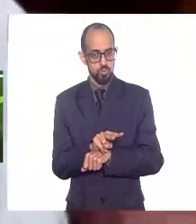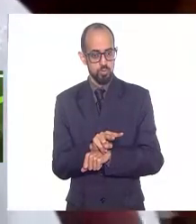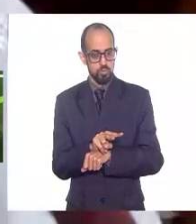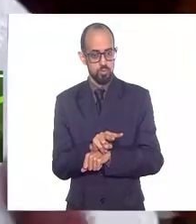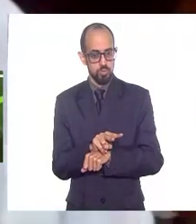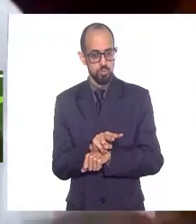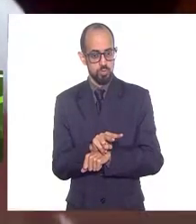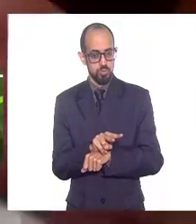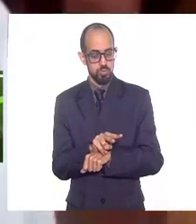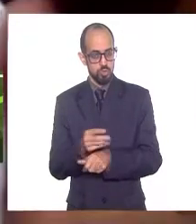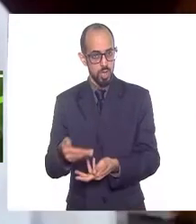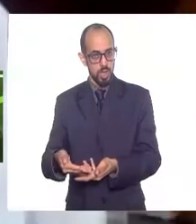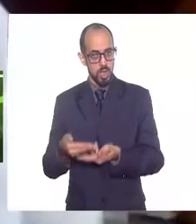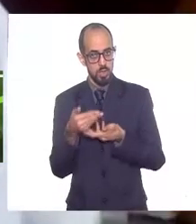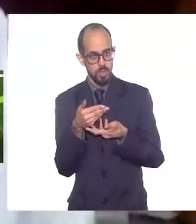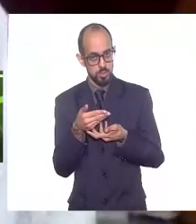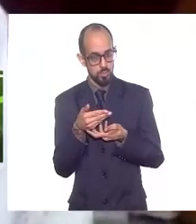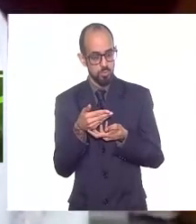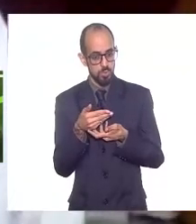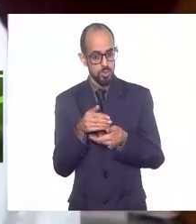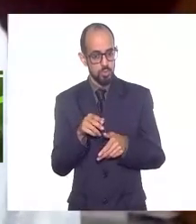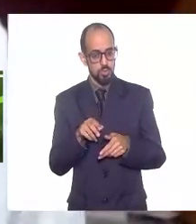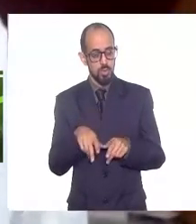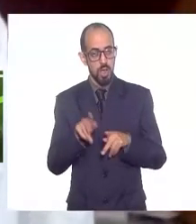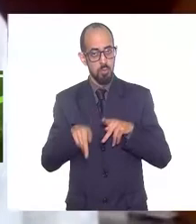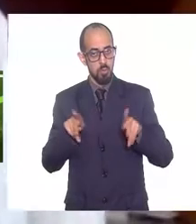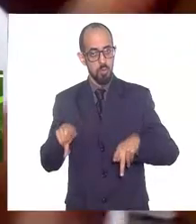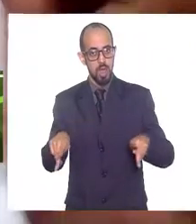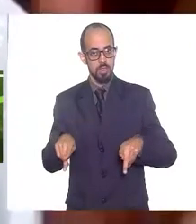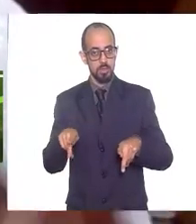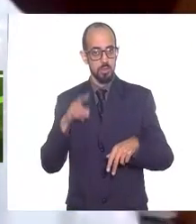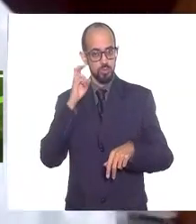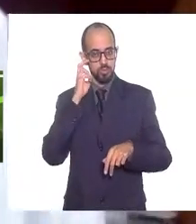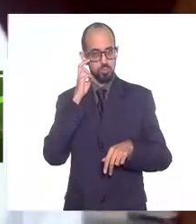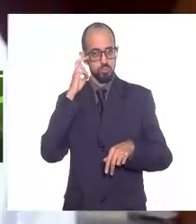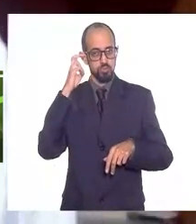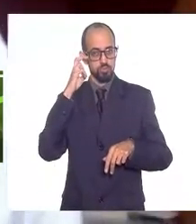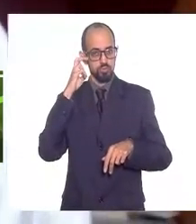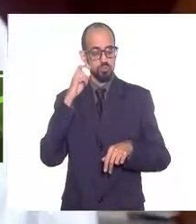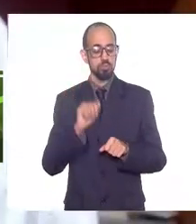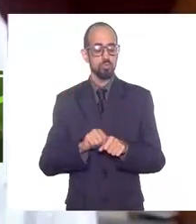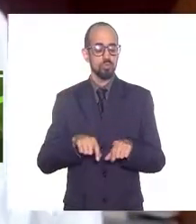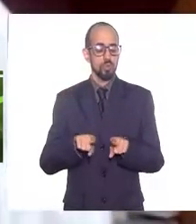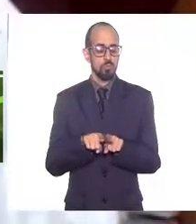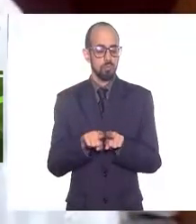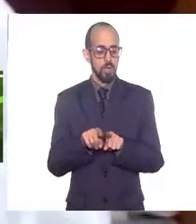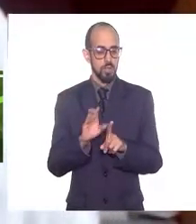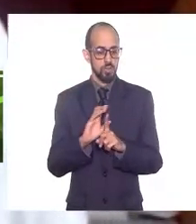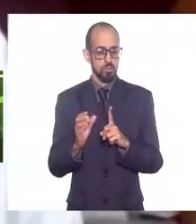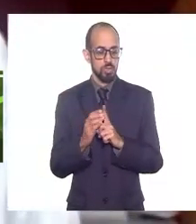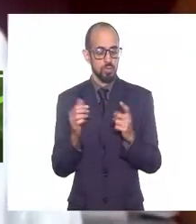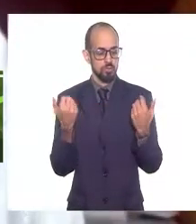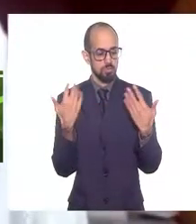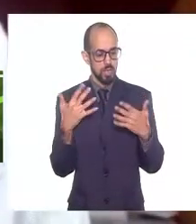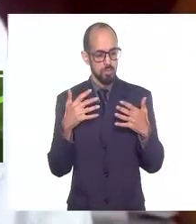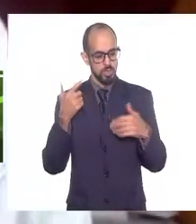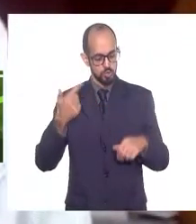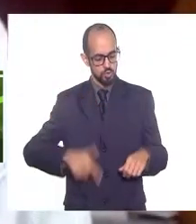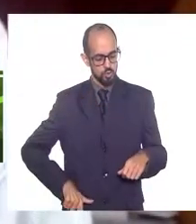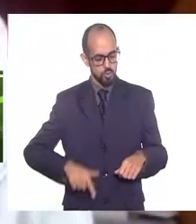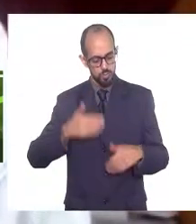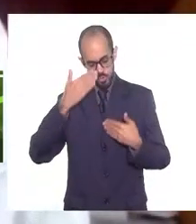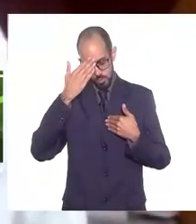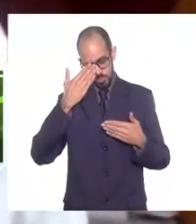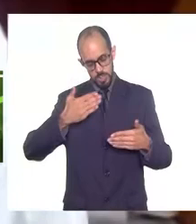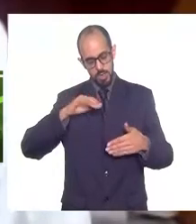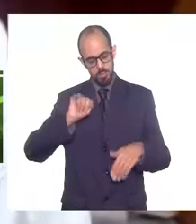de atendimento aos povos tradicionais de matriz africana e às comunidades. Parabéns mais uma vez e obrigado